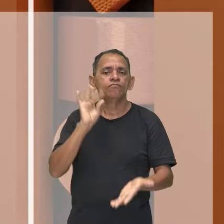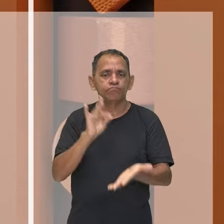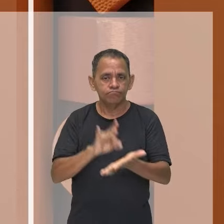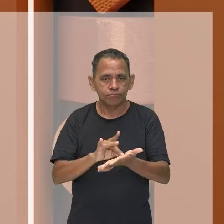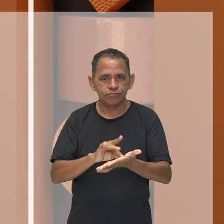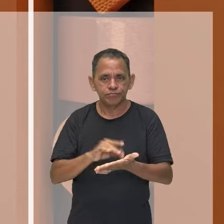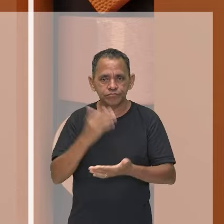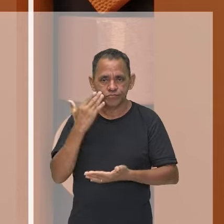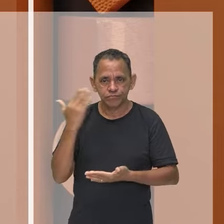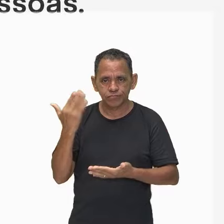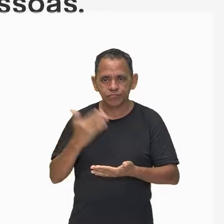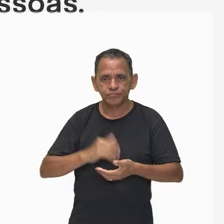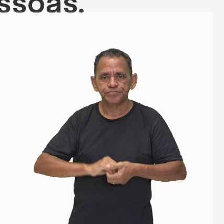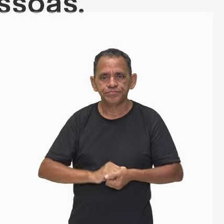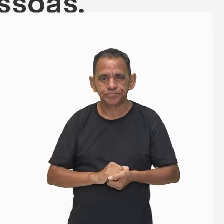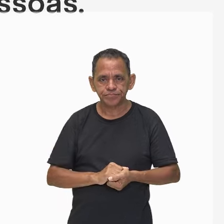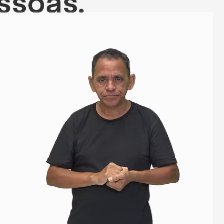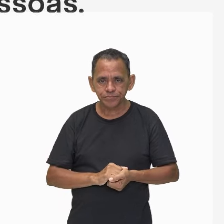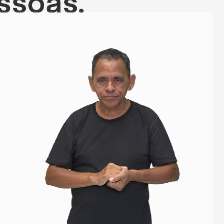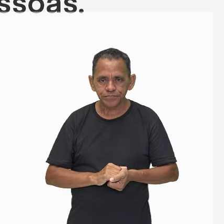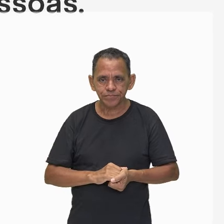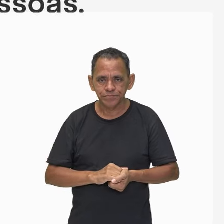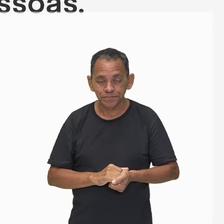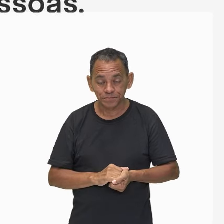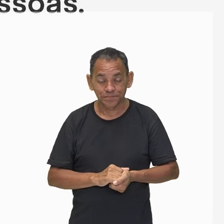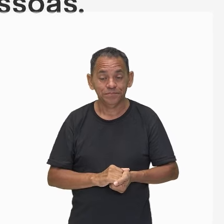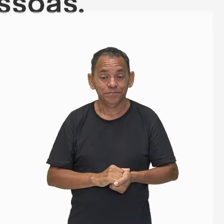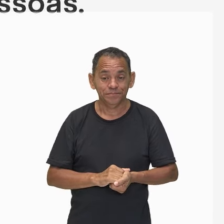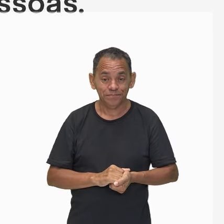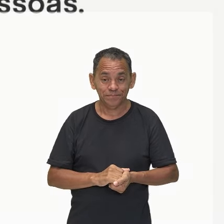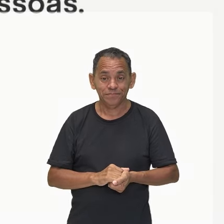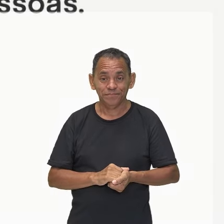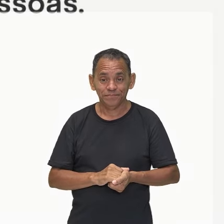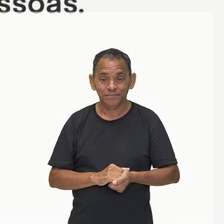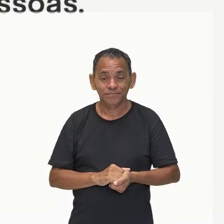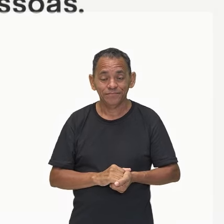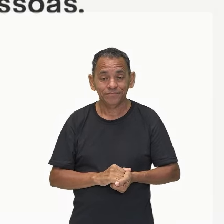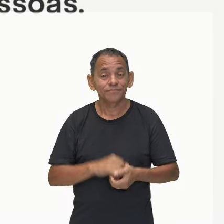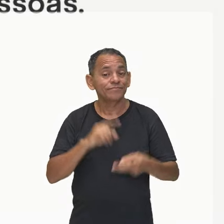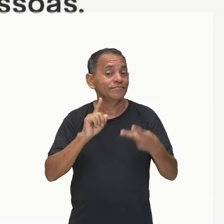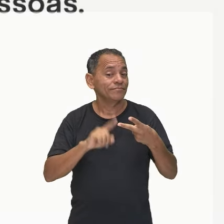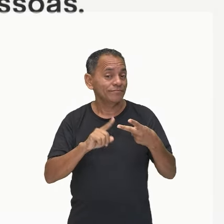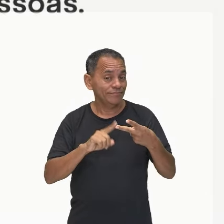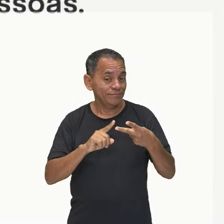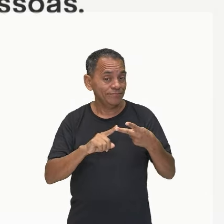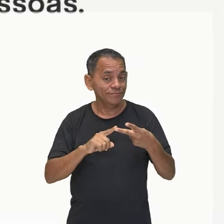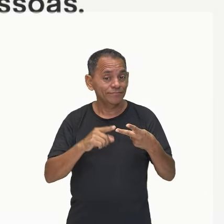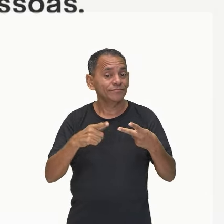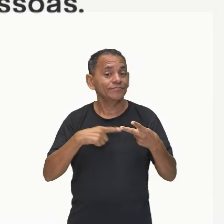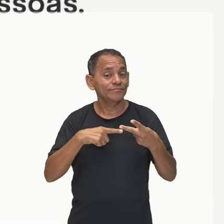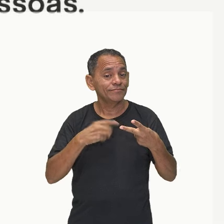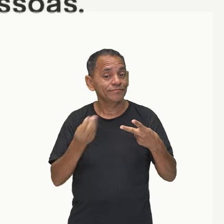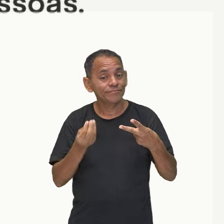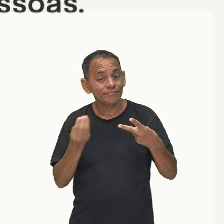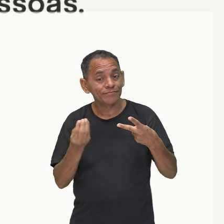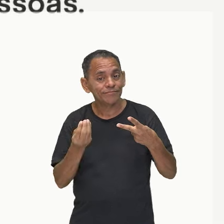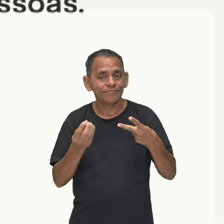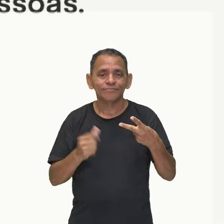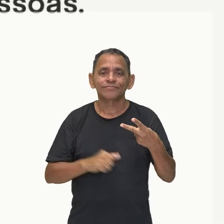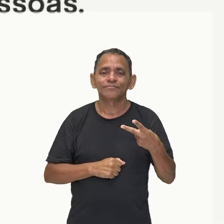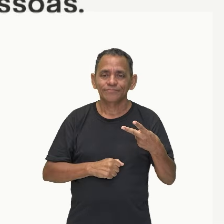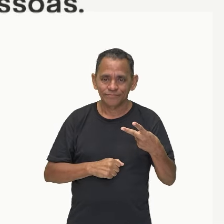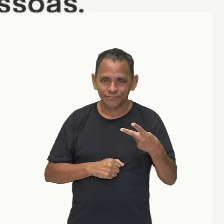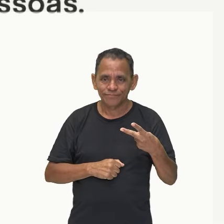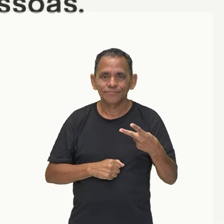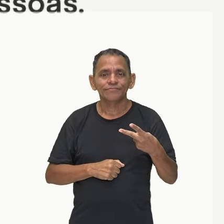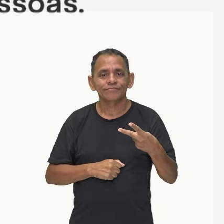Vamos entendê-lo um pouco melhor? Vamos lá então, olha só. Esse conhecimento científico tem como o